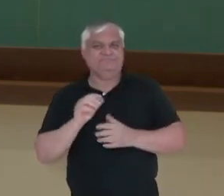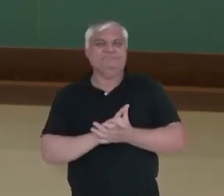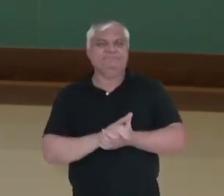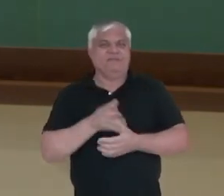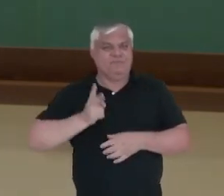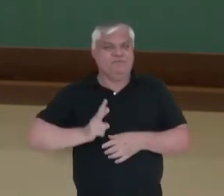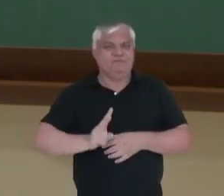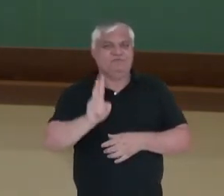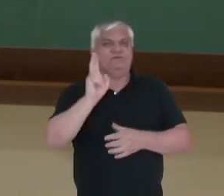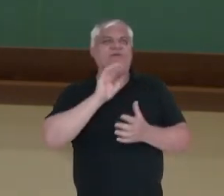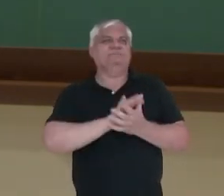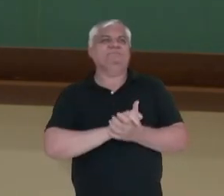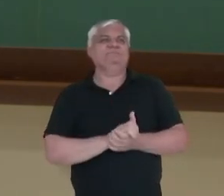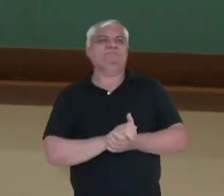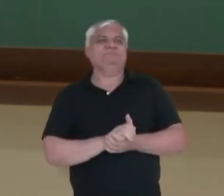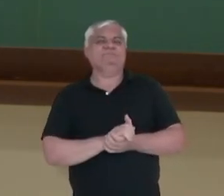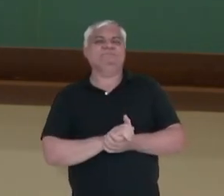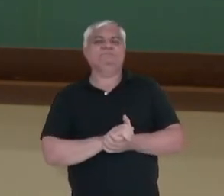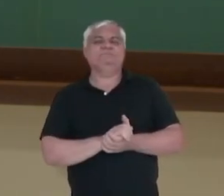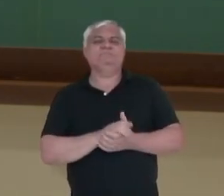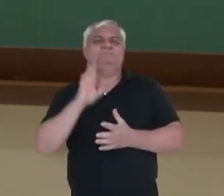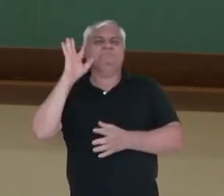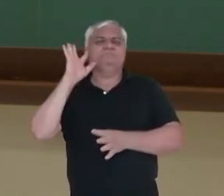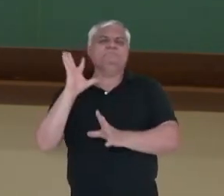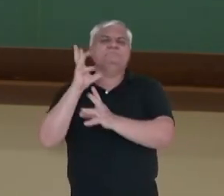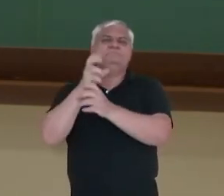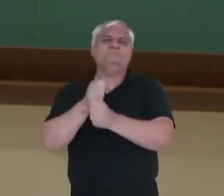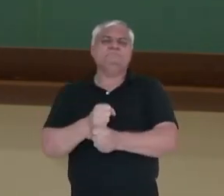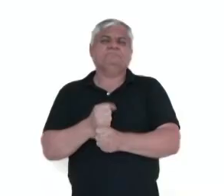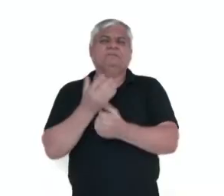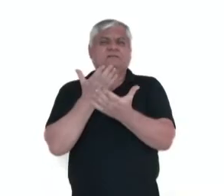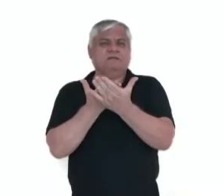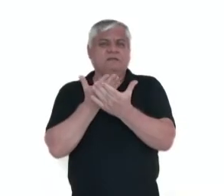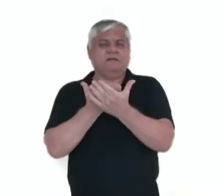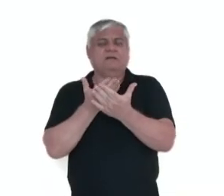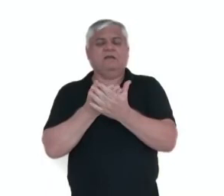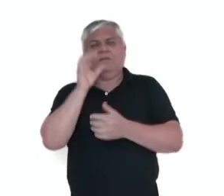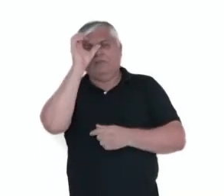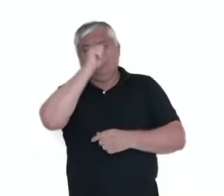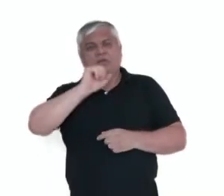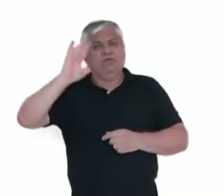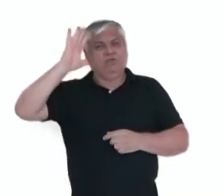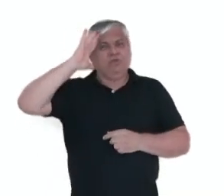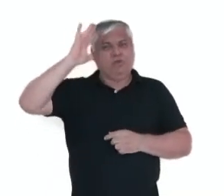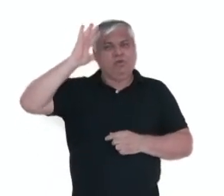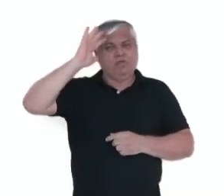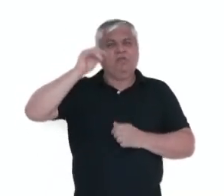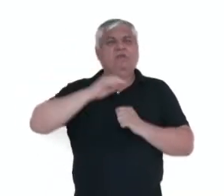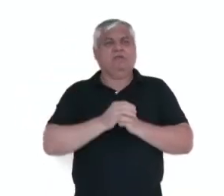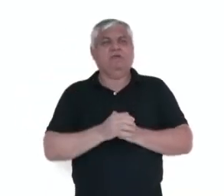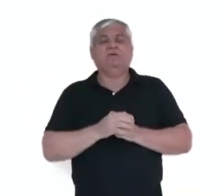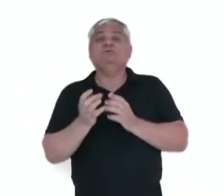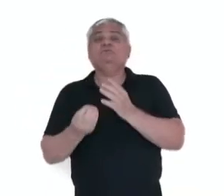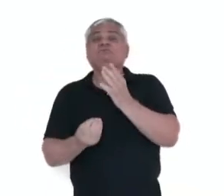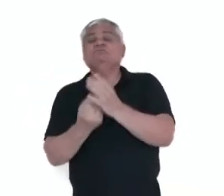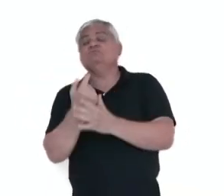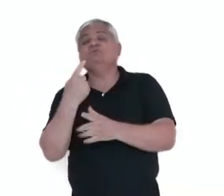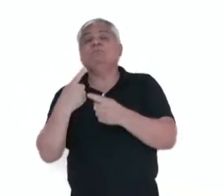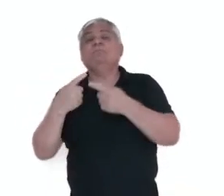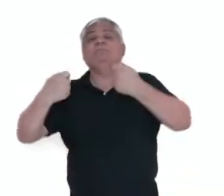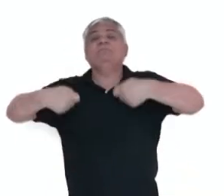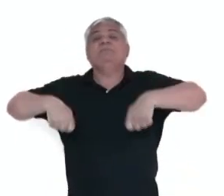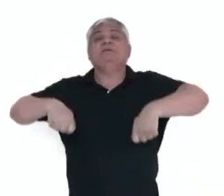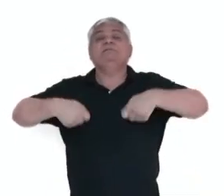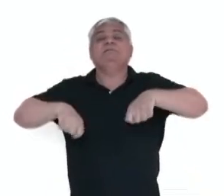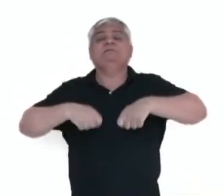lá então agora para a nossa revisão. Nesta aula, entendemos que as teorias do contratualismo surgem da necessidade